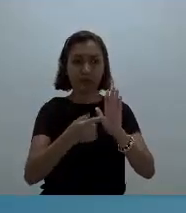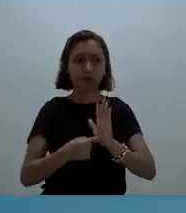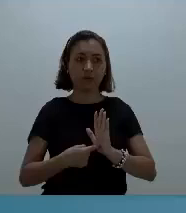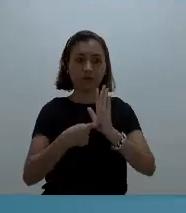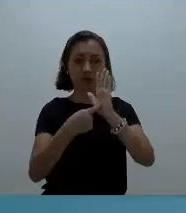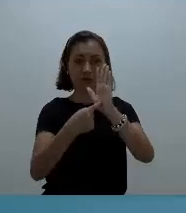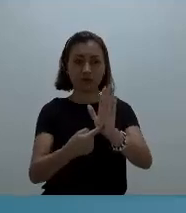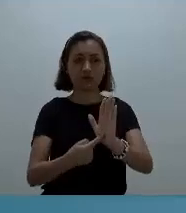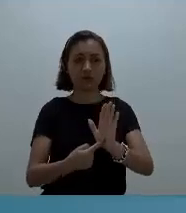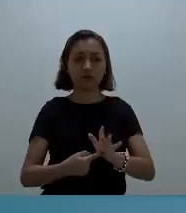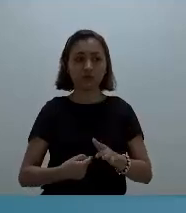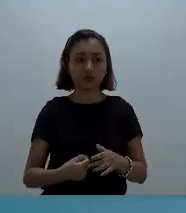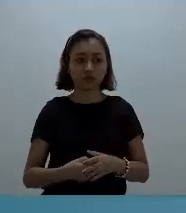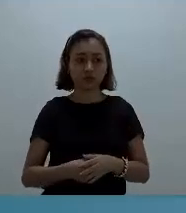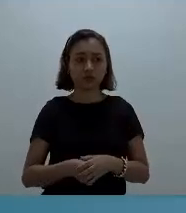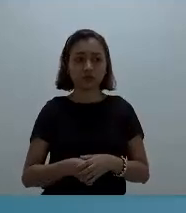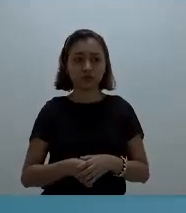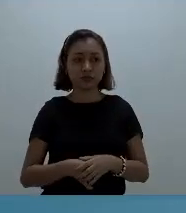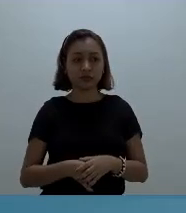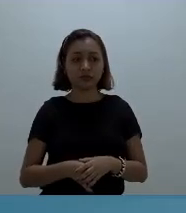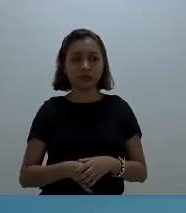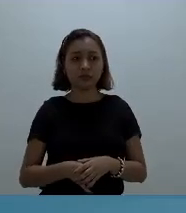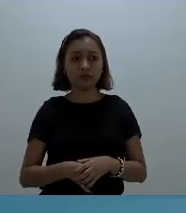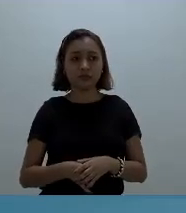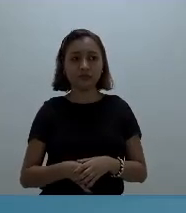só disponibilizado a todos.